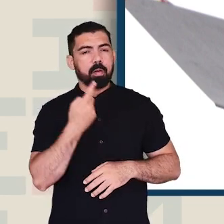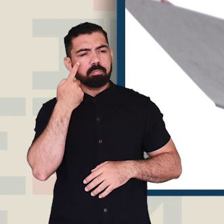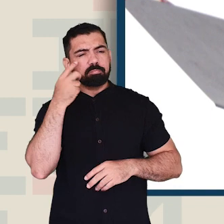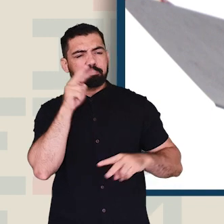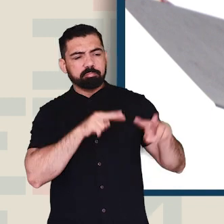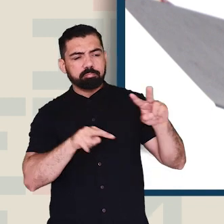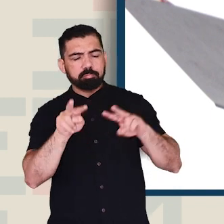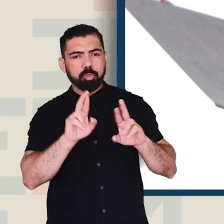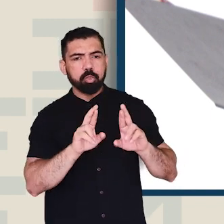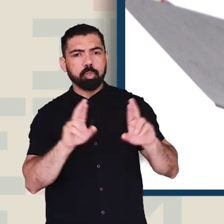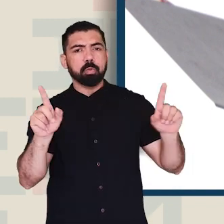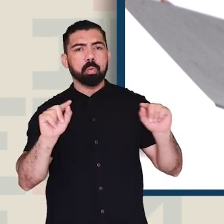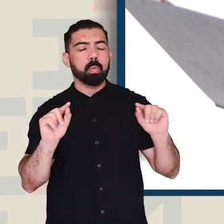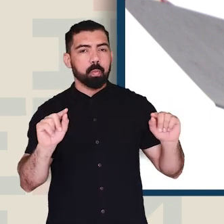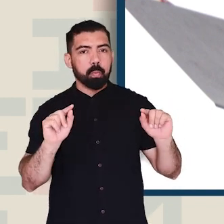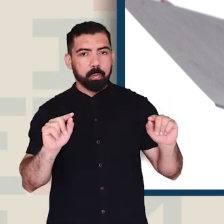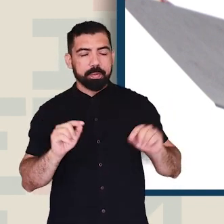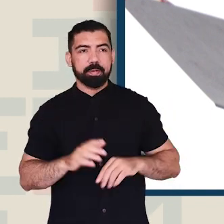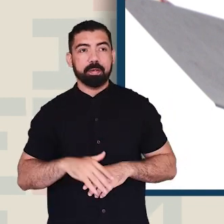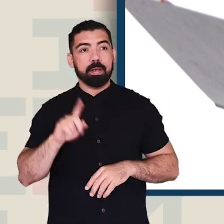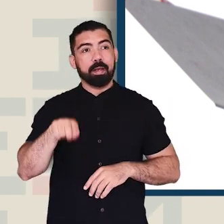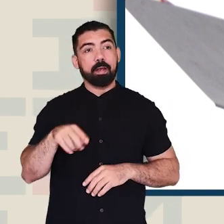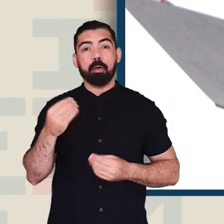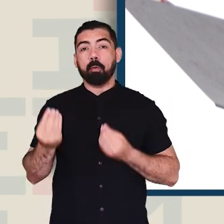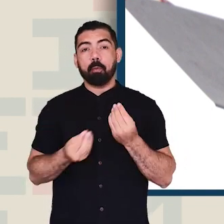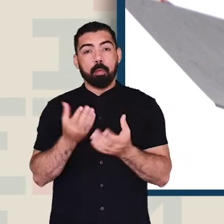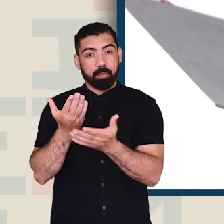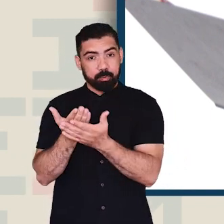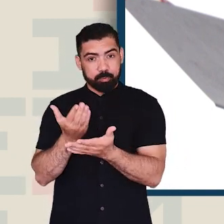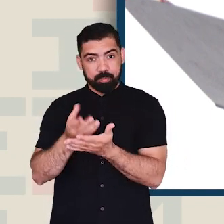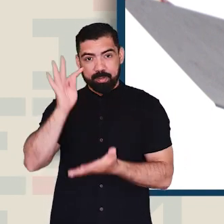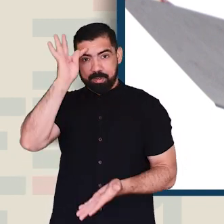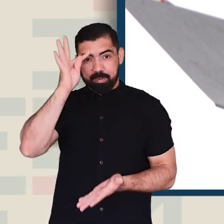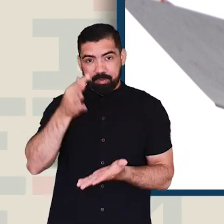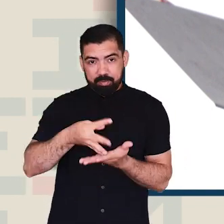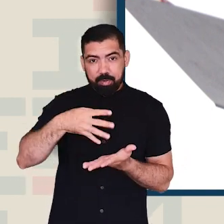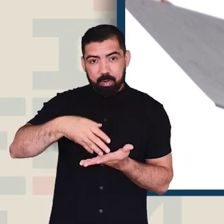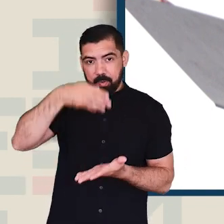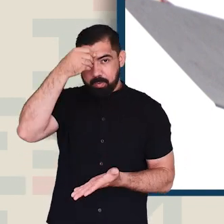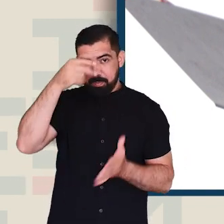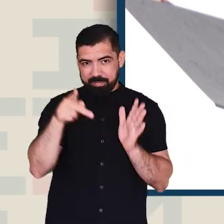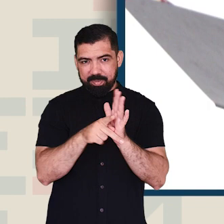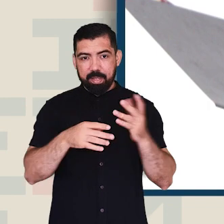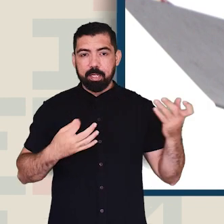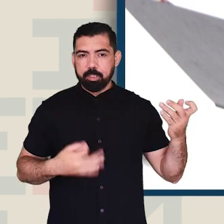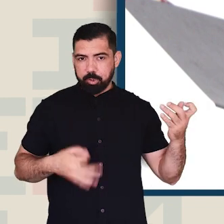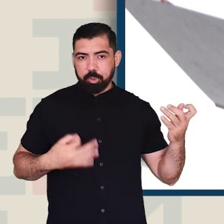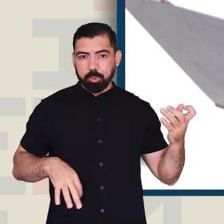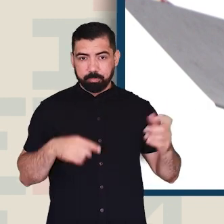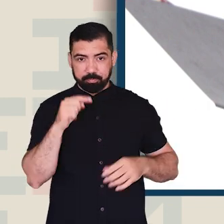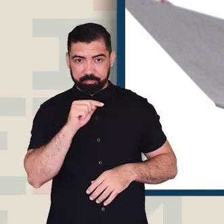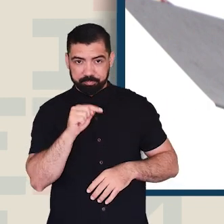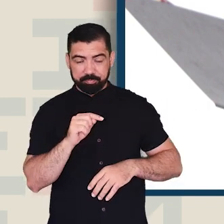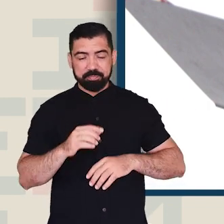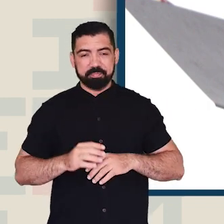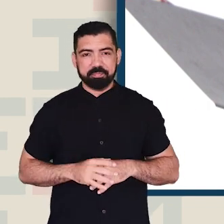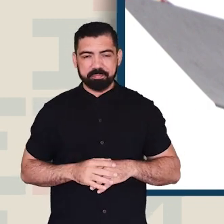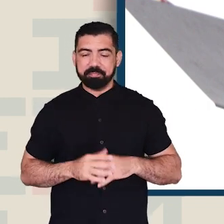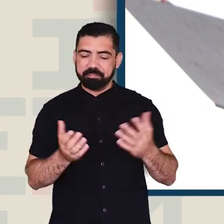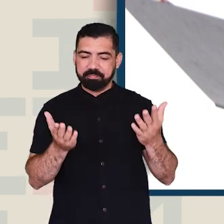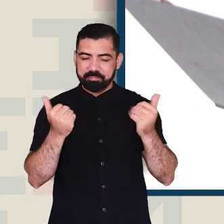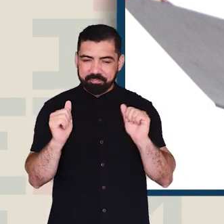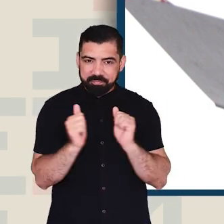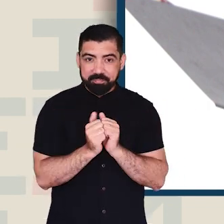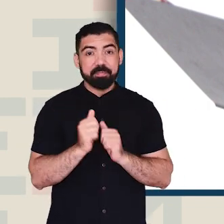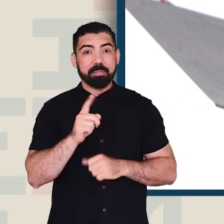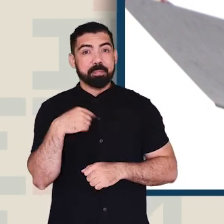um pouco diferenciada de como é que se estuda teoria, né, na guitarra. Então, vem comigo